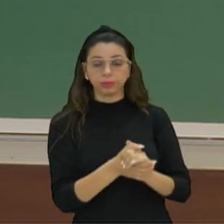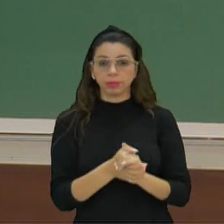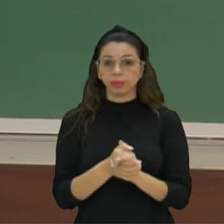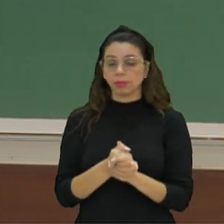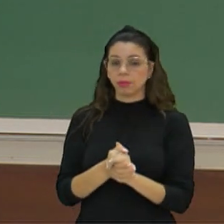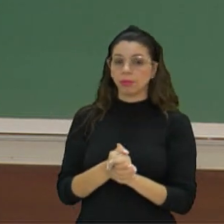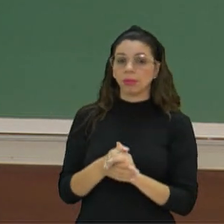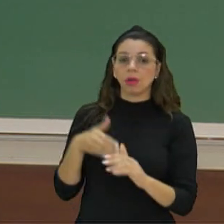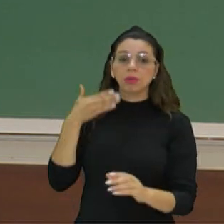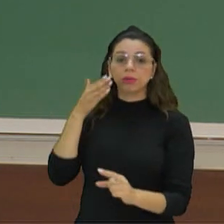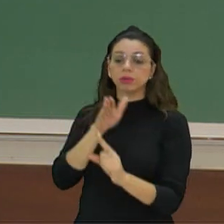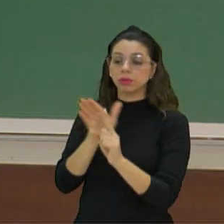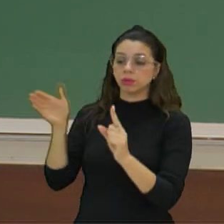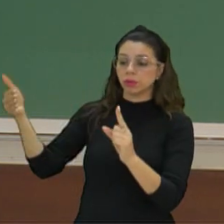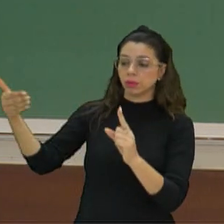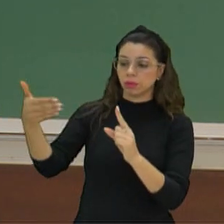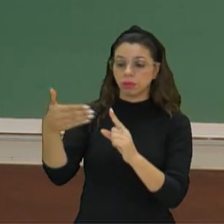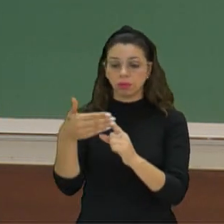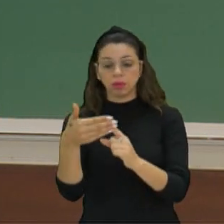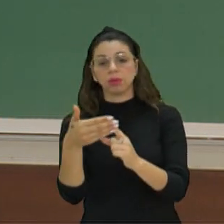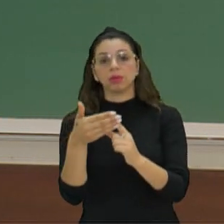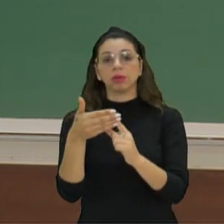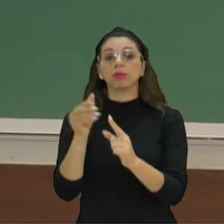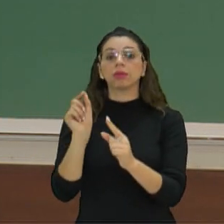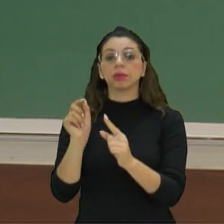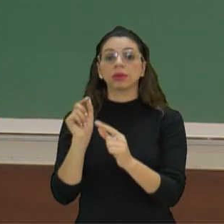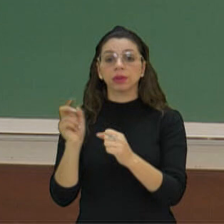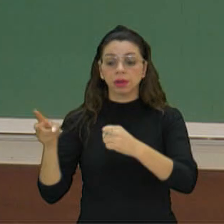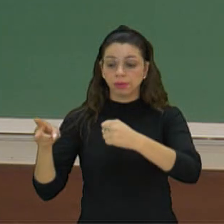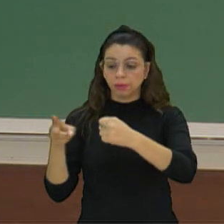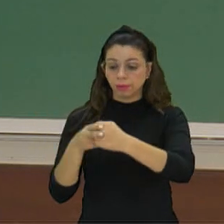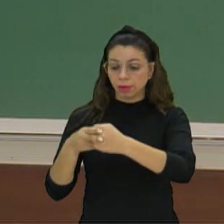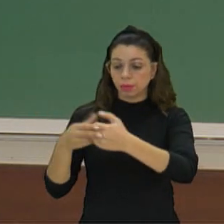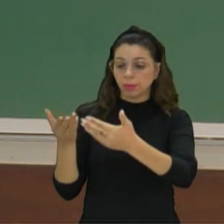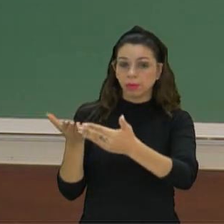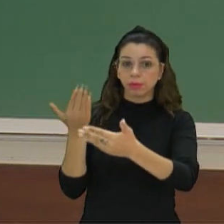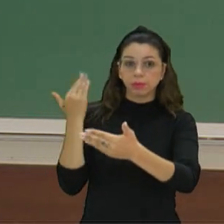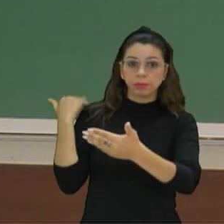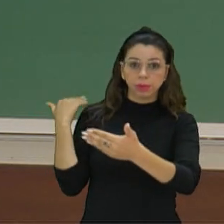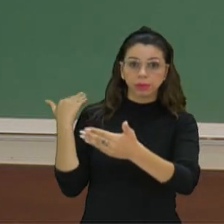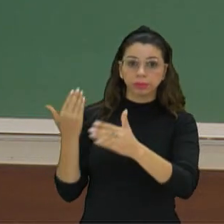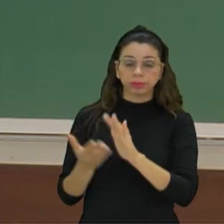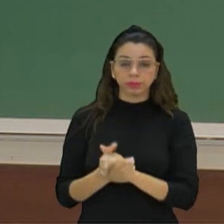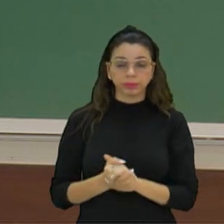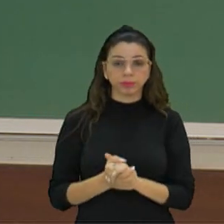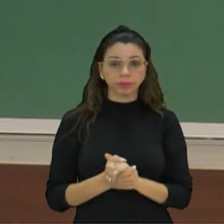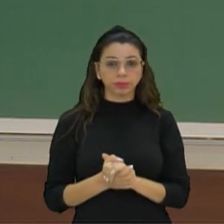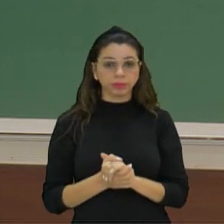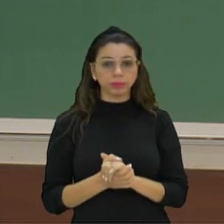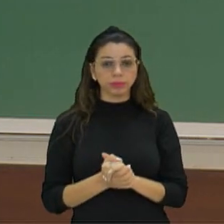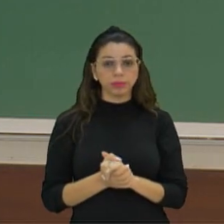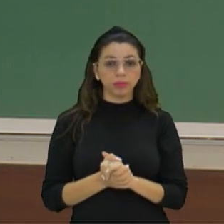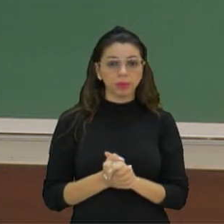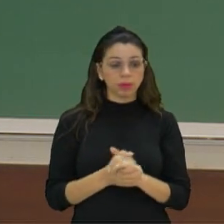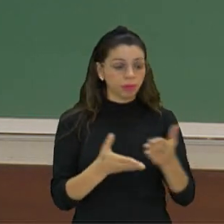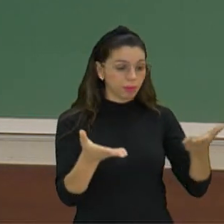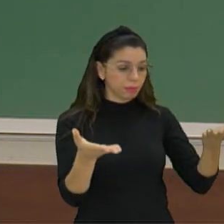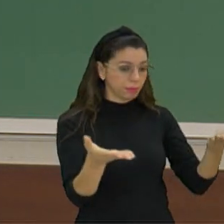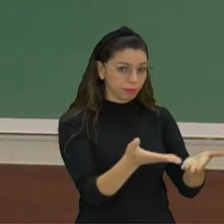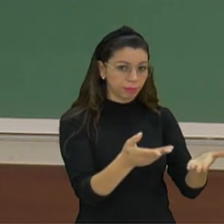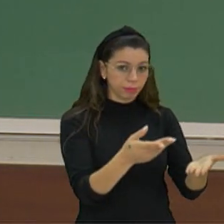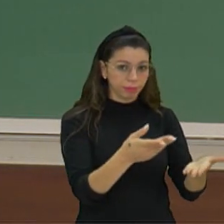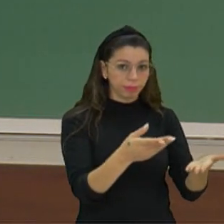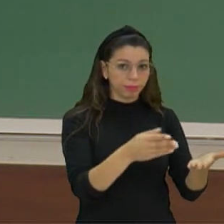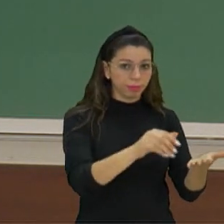discurso indireto, ele passou para o passado. Então, presente vai para o passado. Outro